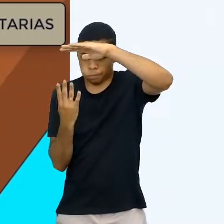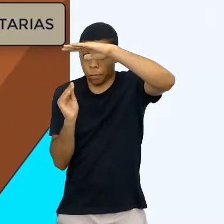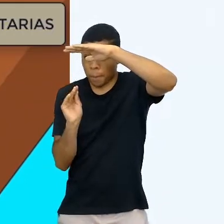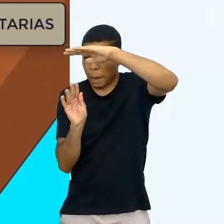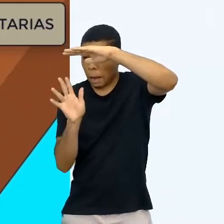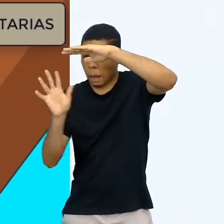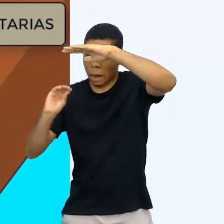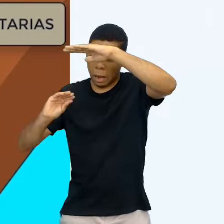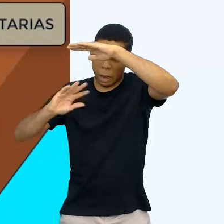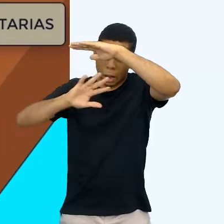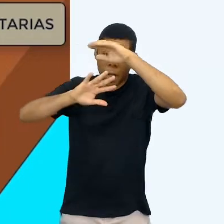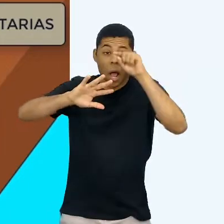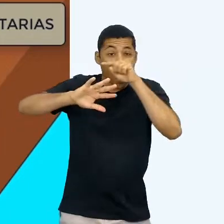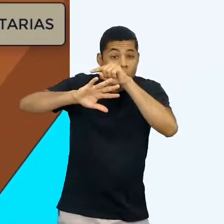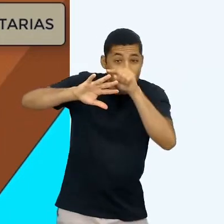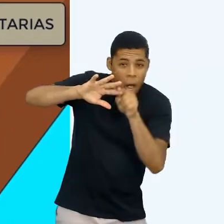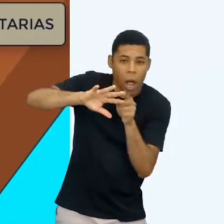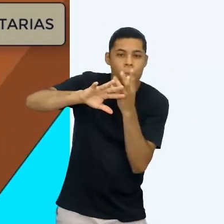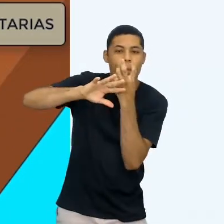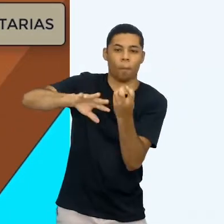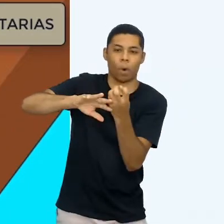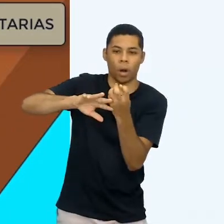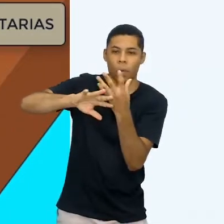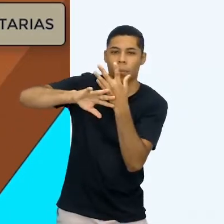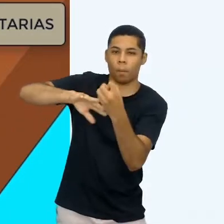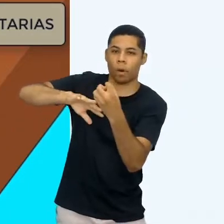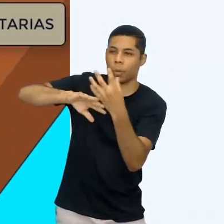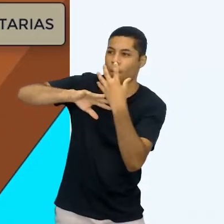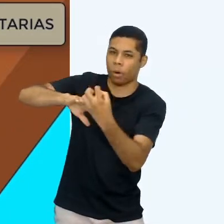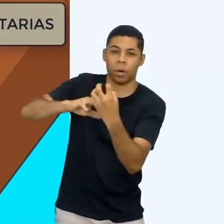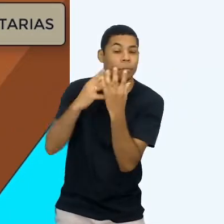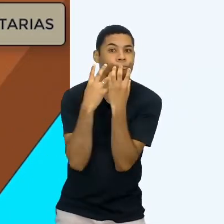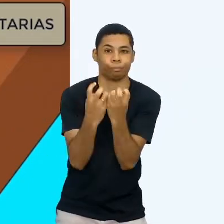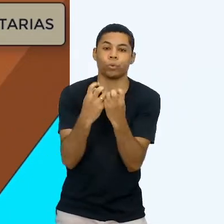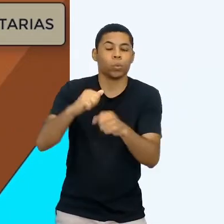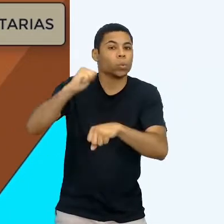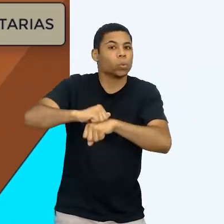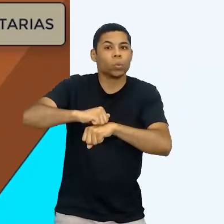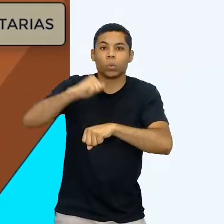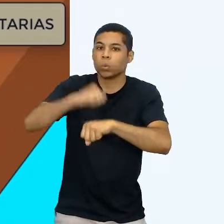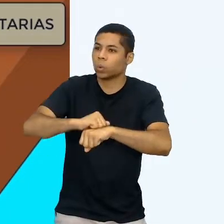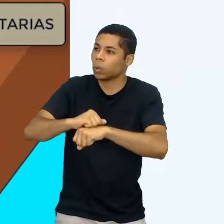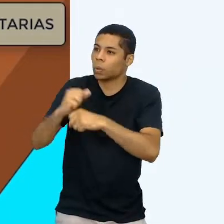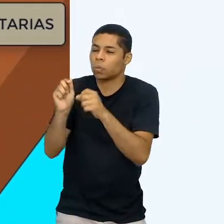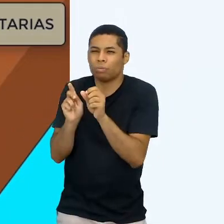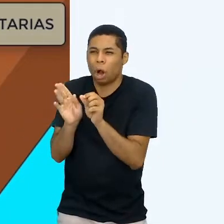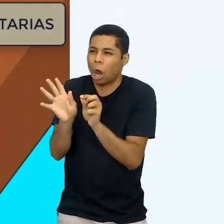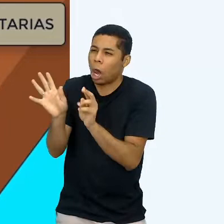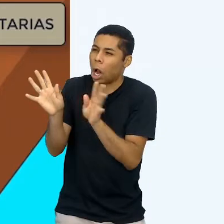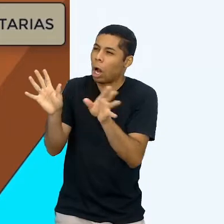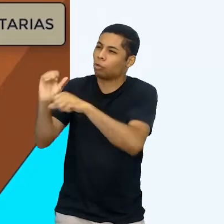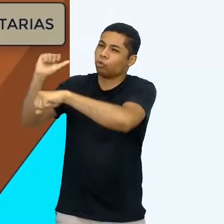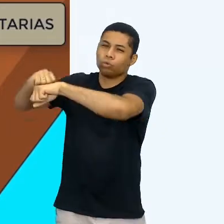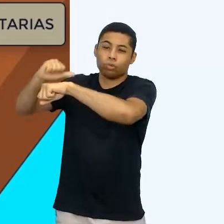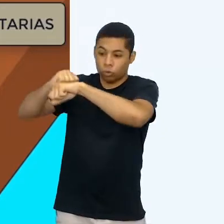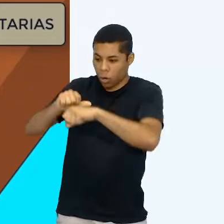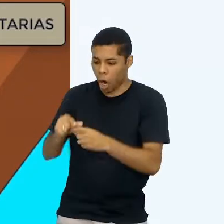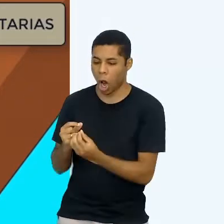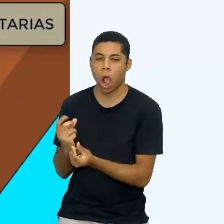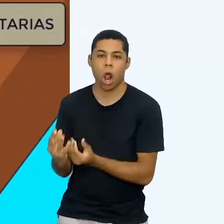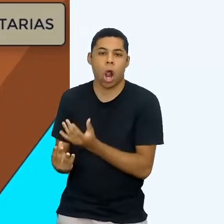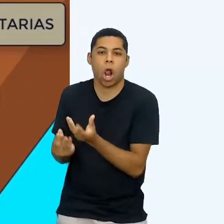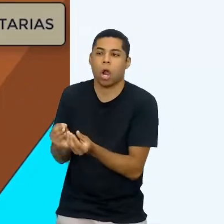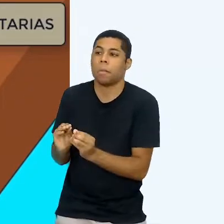da rocha, que é uma rocha, né, ígnea, mas é uma rocha plutônica porque está sendo, né, formada no interior